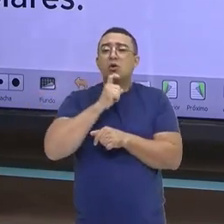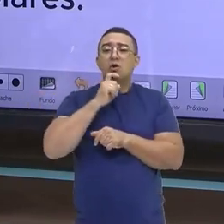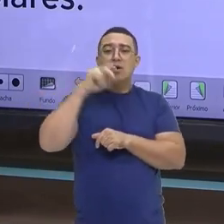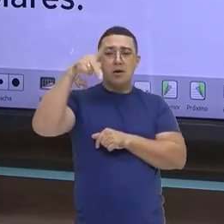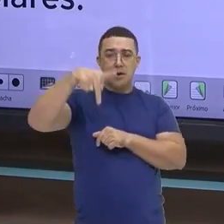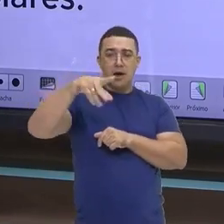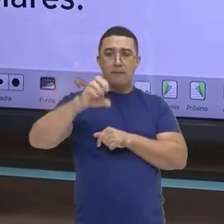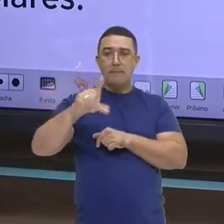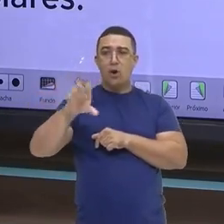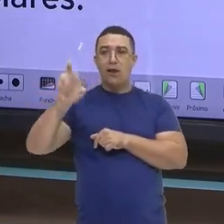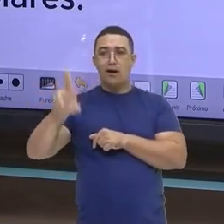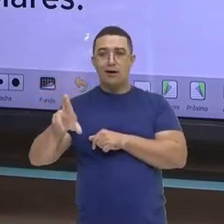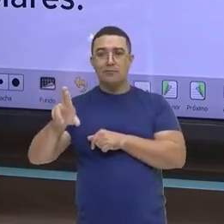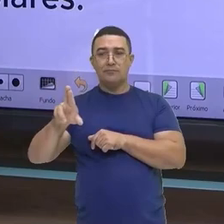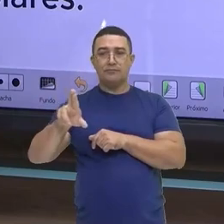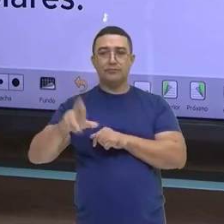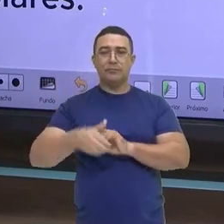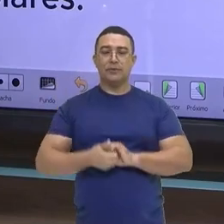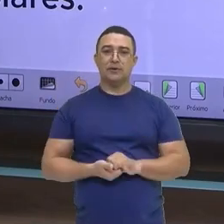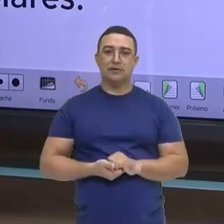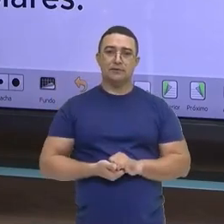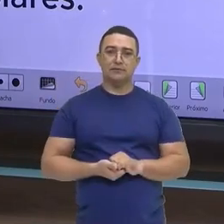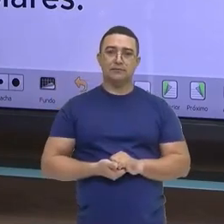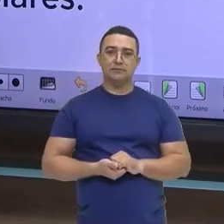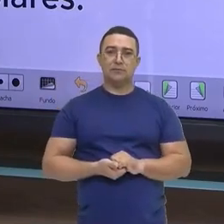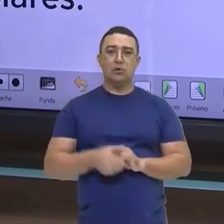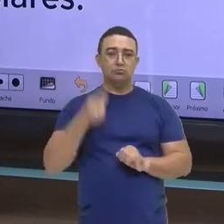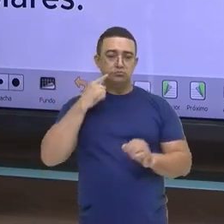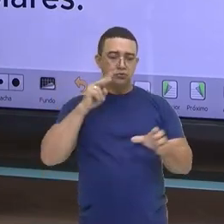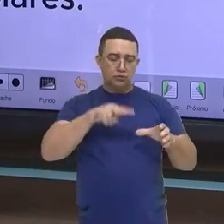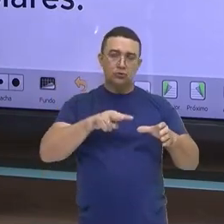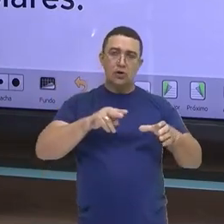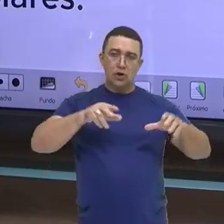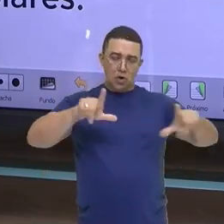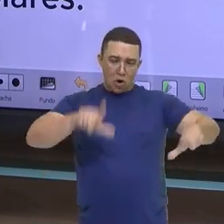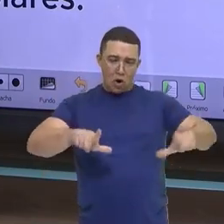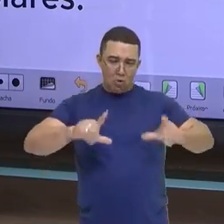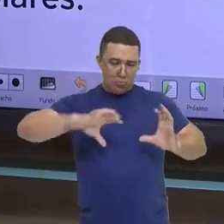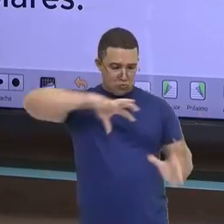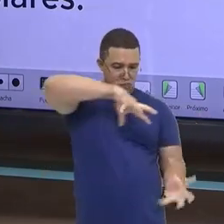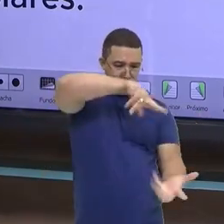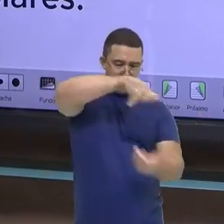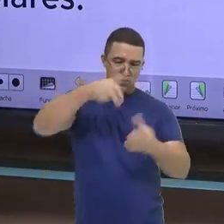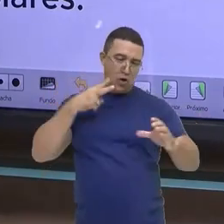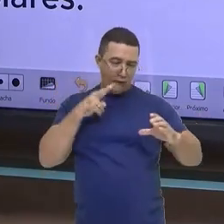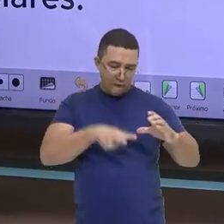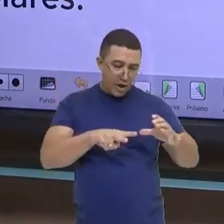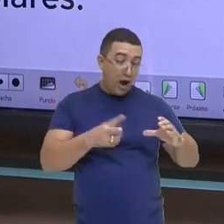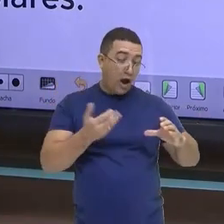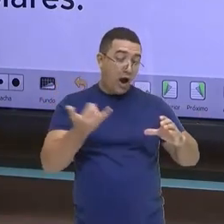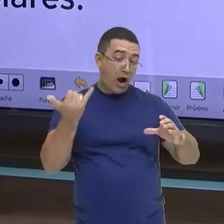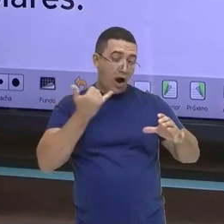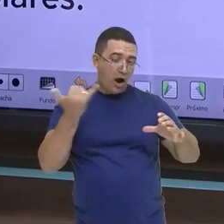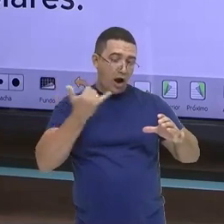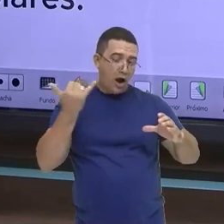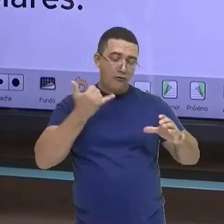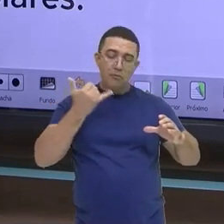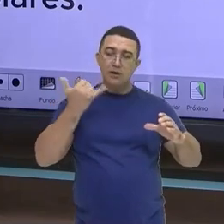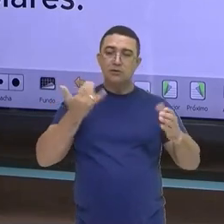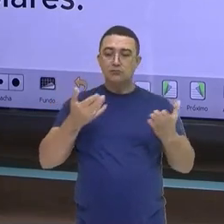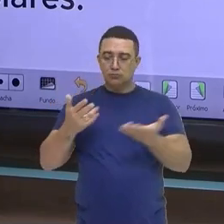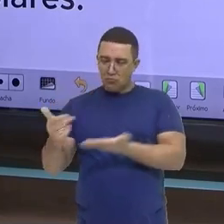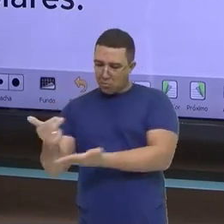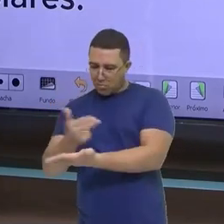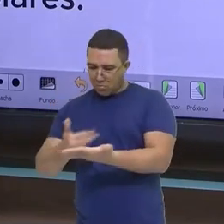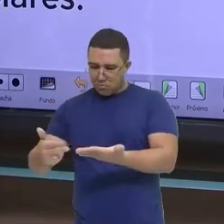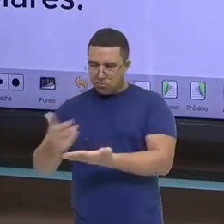estar olhando ali o globo e estar passando as informações aqui e desenhando, né? Utilizando aí alguma técnica para